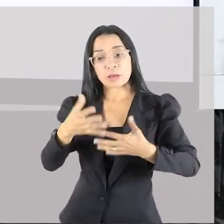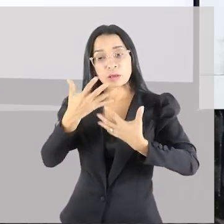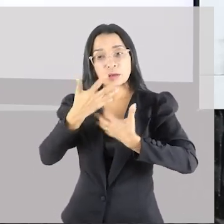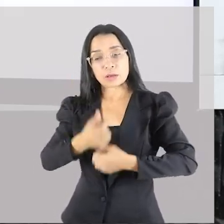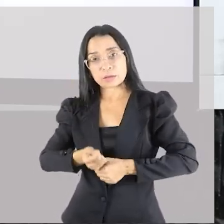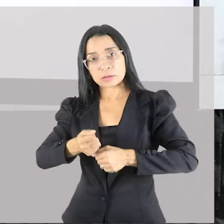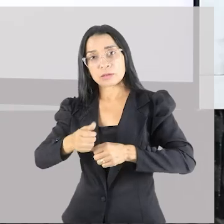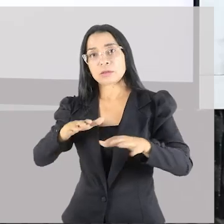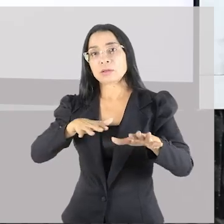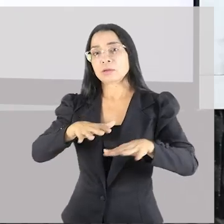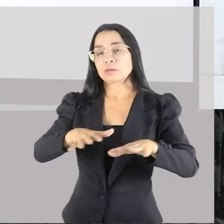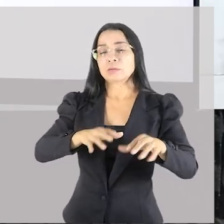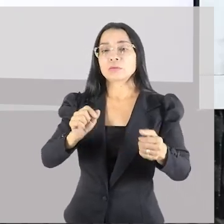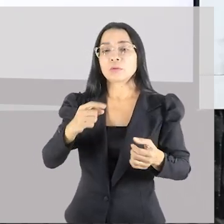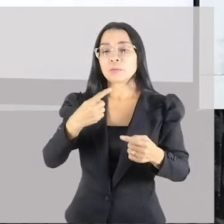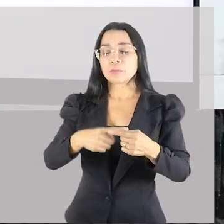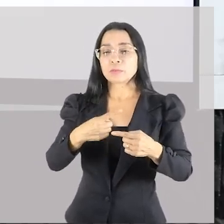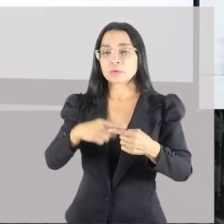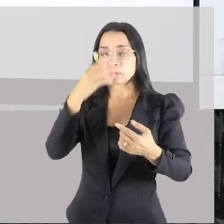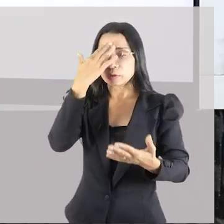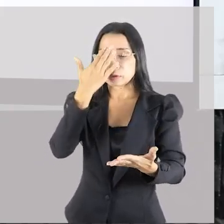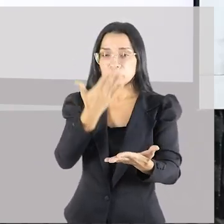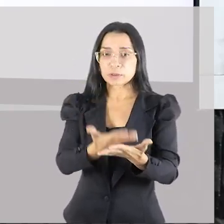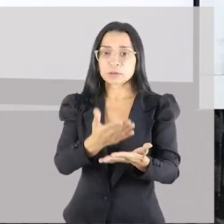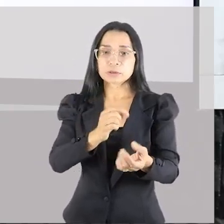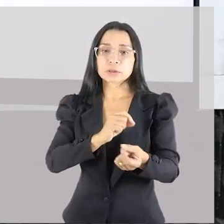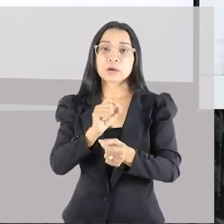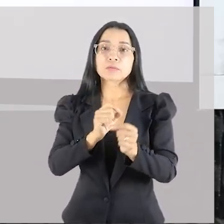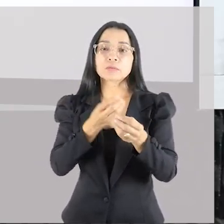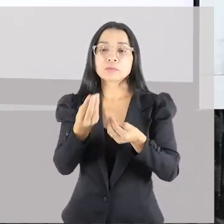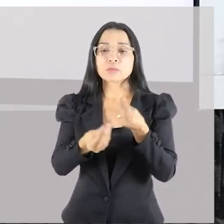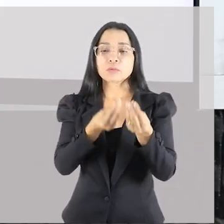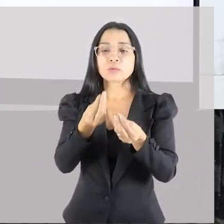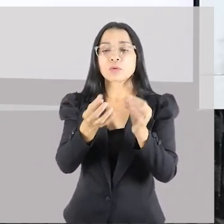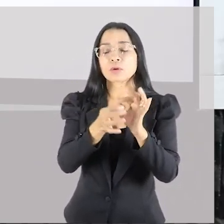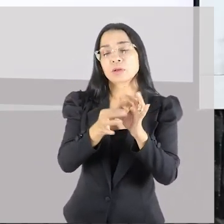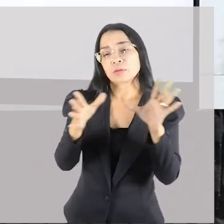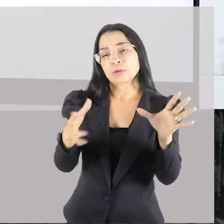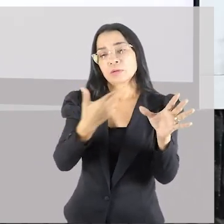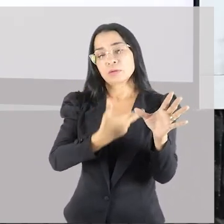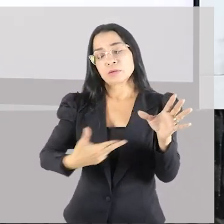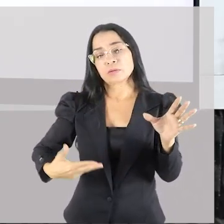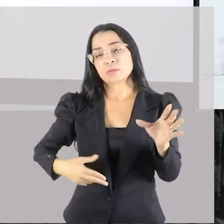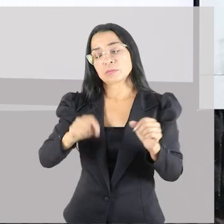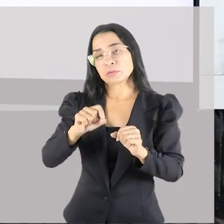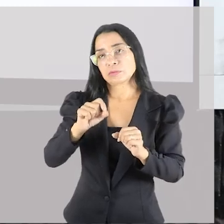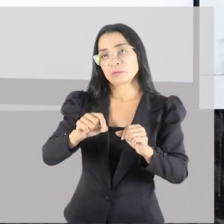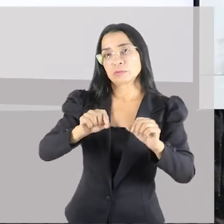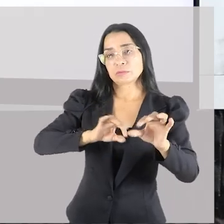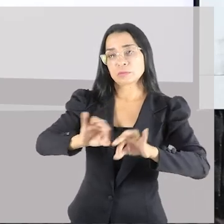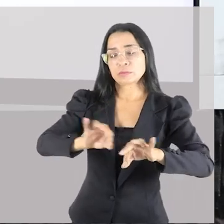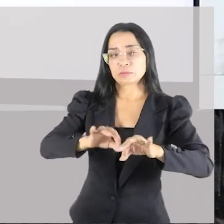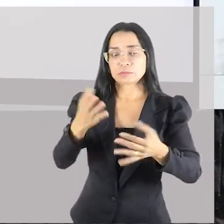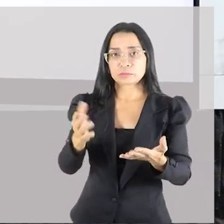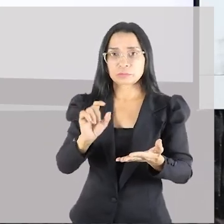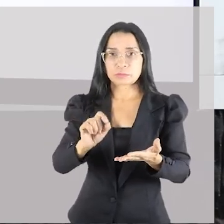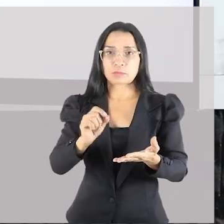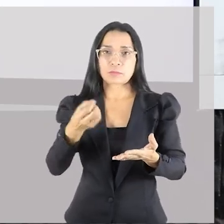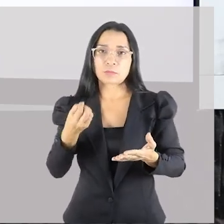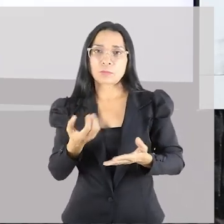àquele movimento, porque acreditavam que pela forma liberal, pela república que queria se estabelecer,